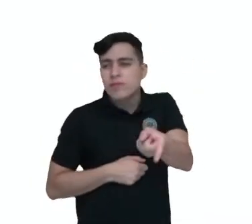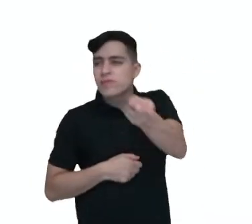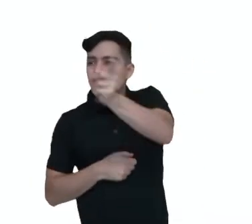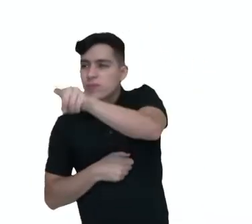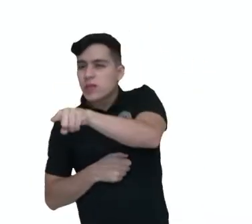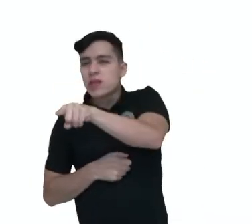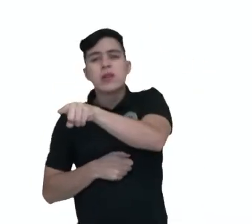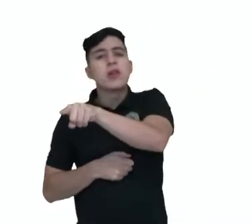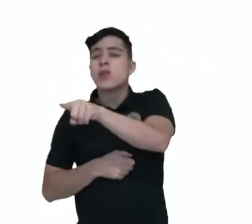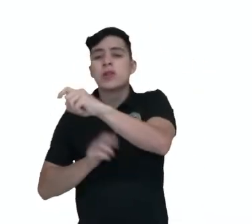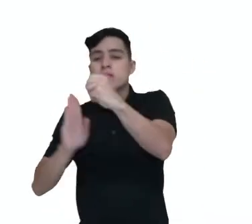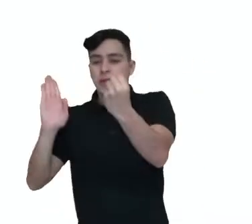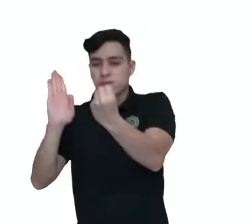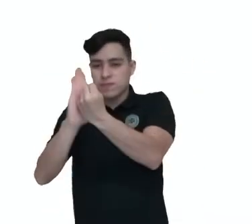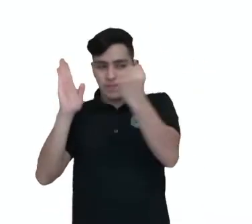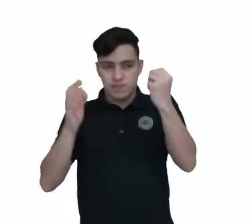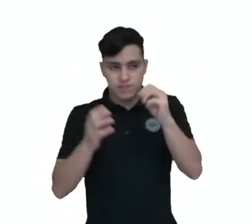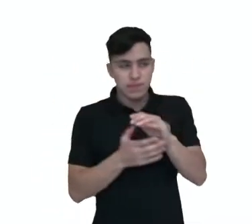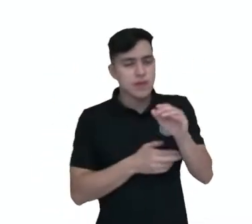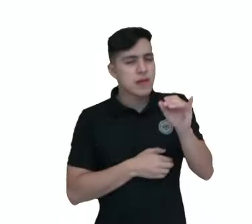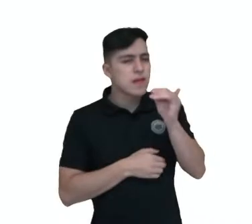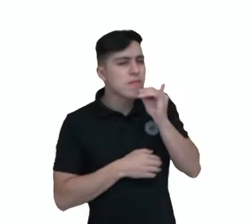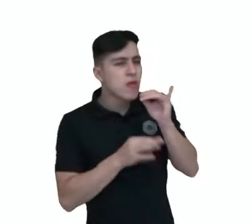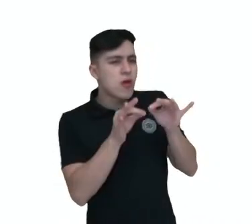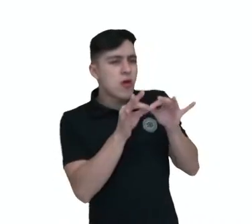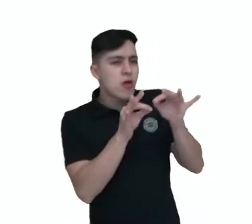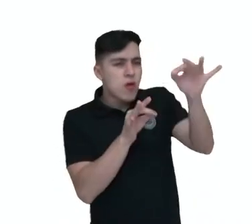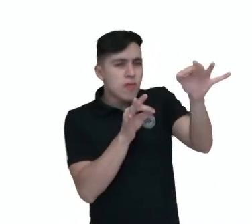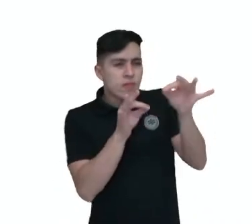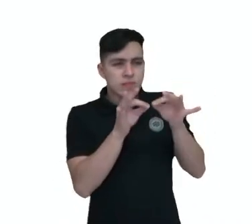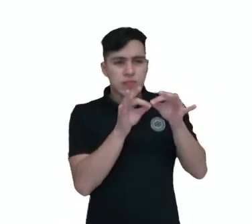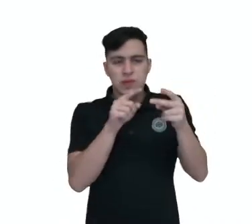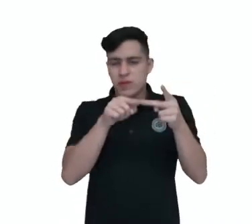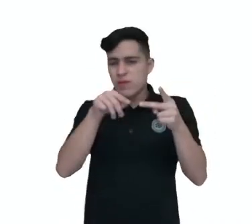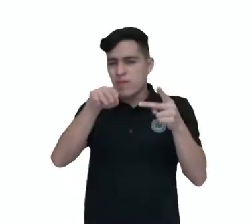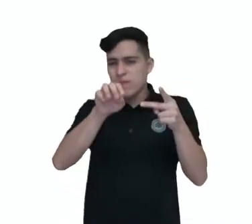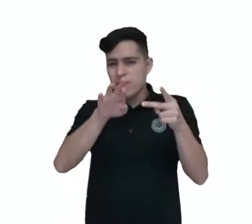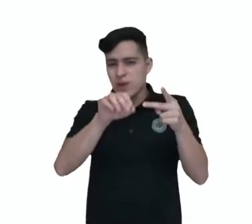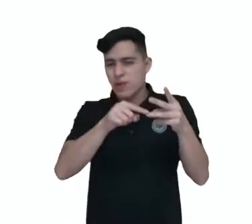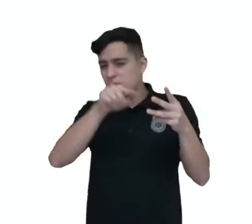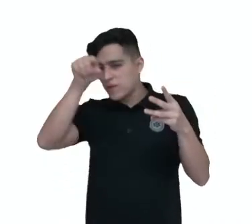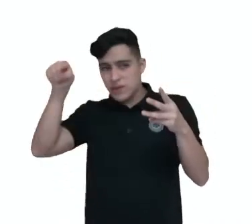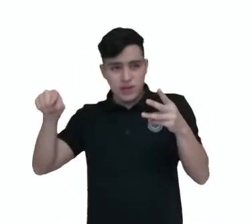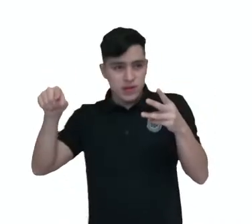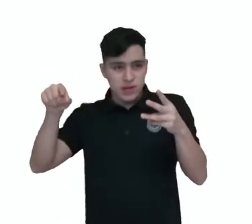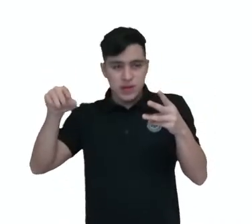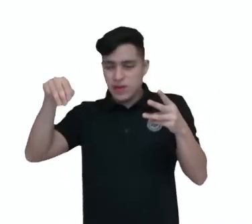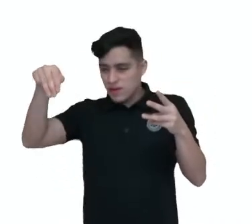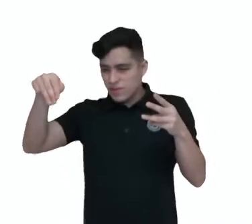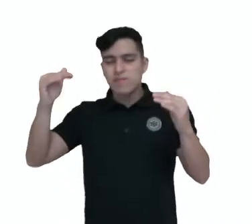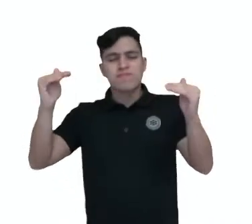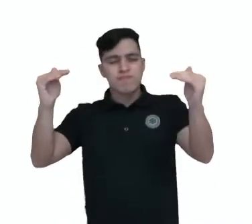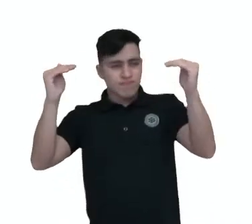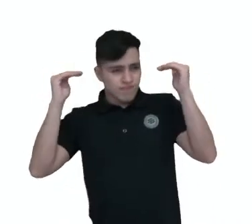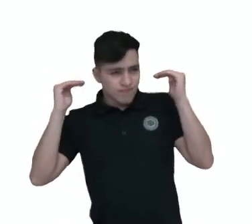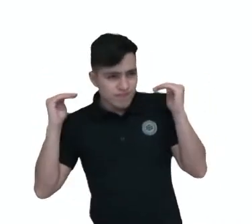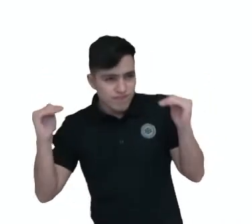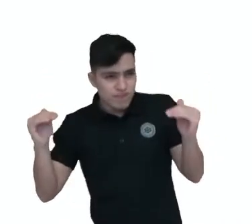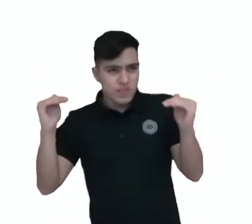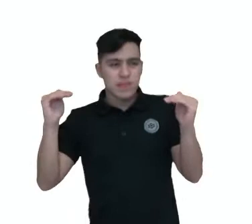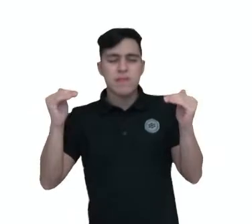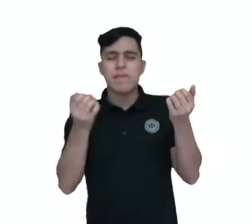comprimento, unidade de medida, metro. Símbolo, M. Massa, quilograma, unidade de